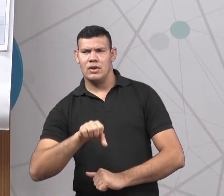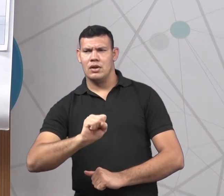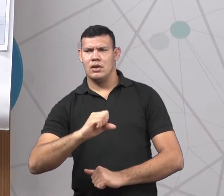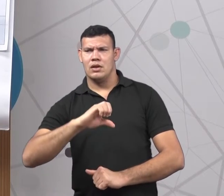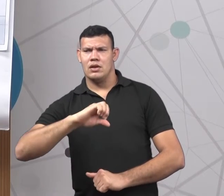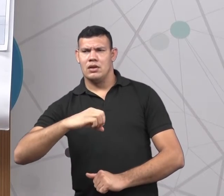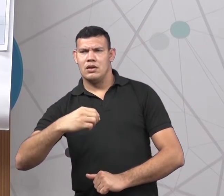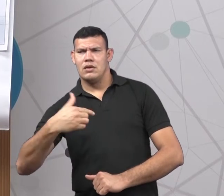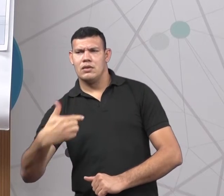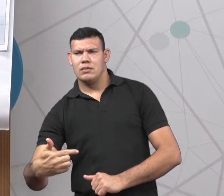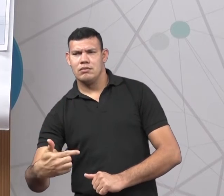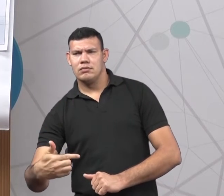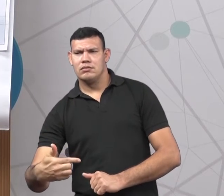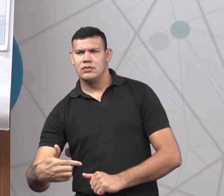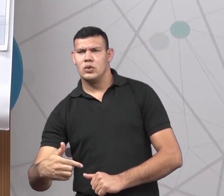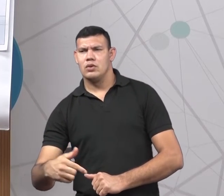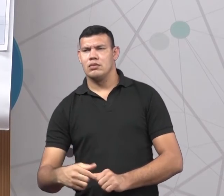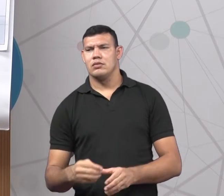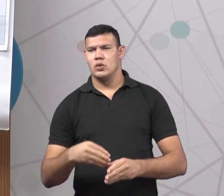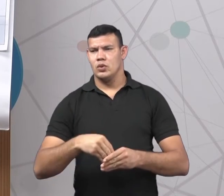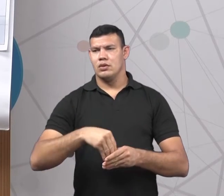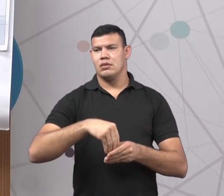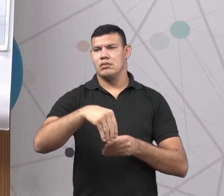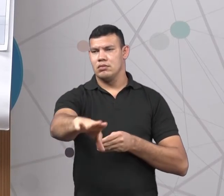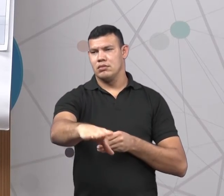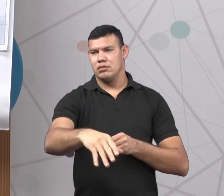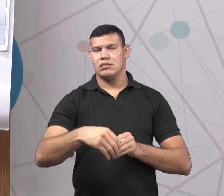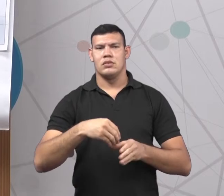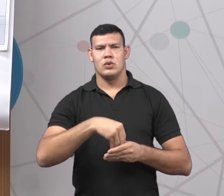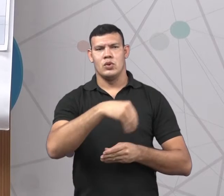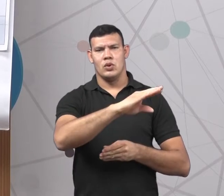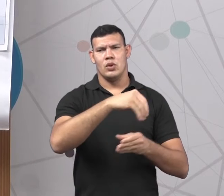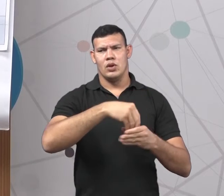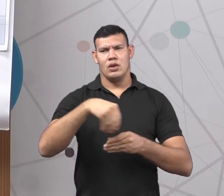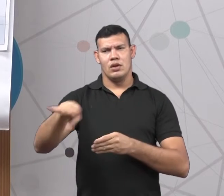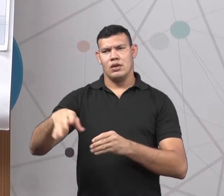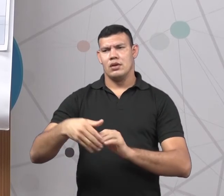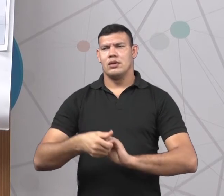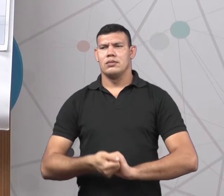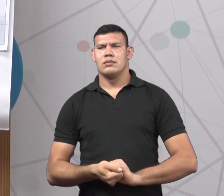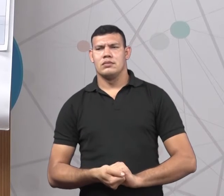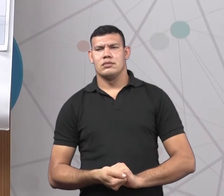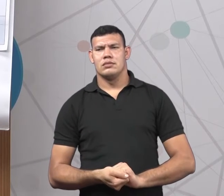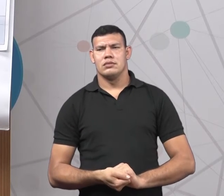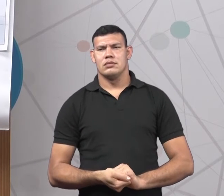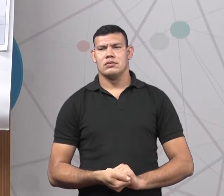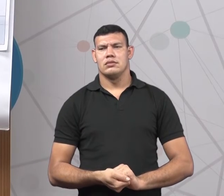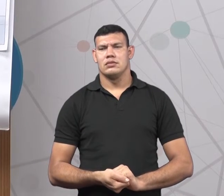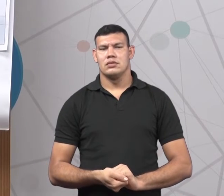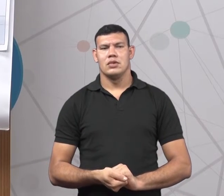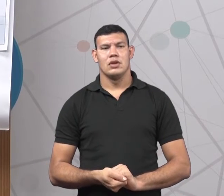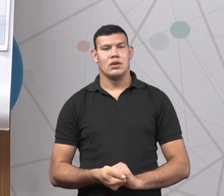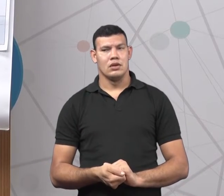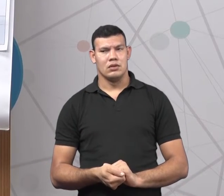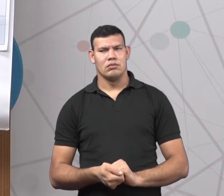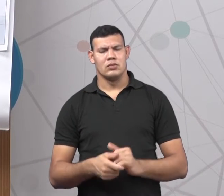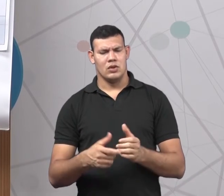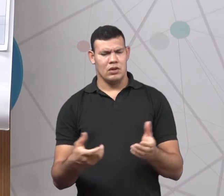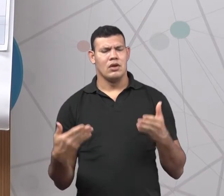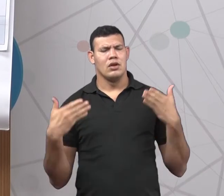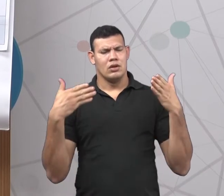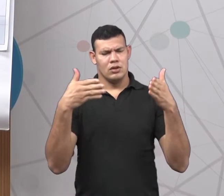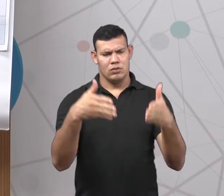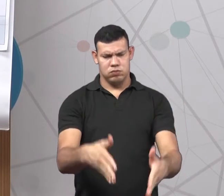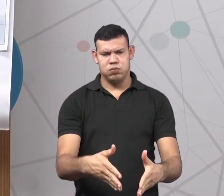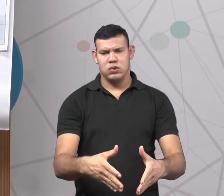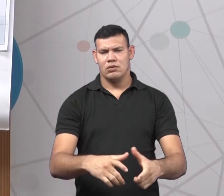268.892 saíram da região Sul para outro local. Então, aqui, o fluxo de chegada foi maior